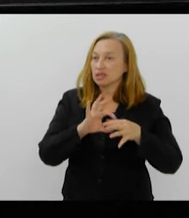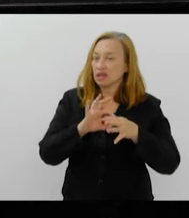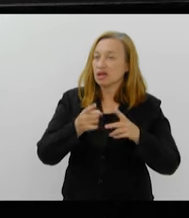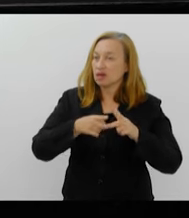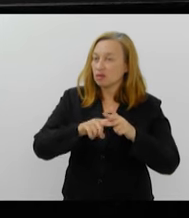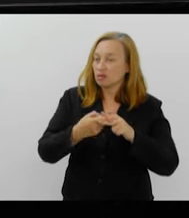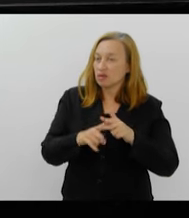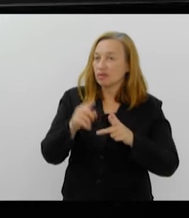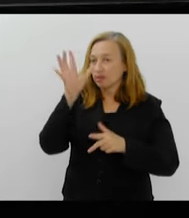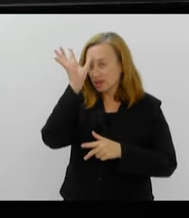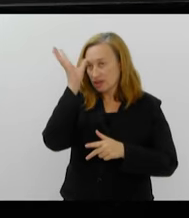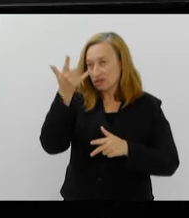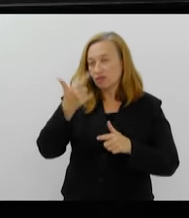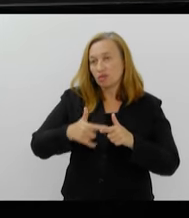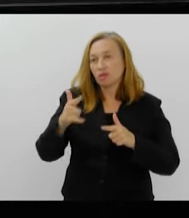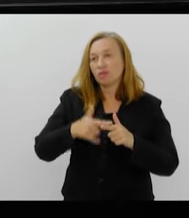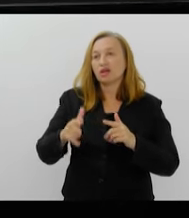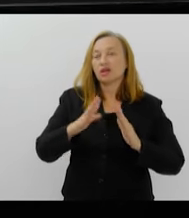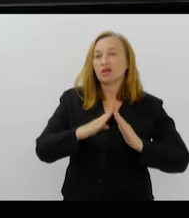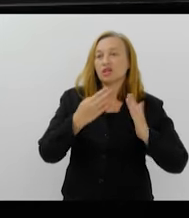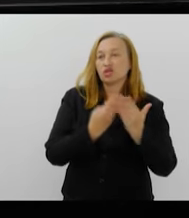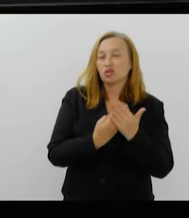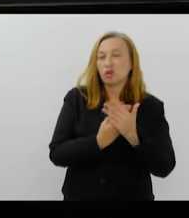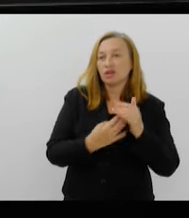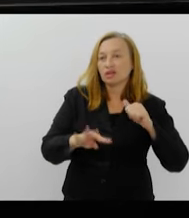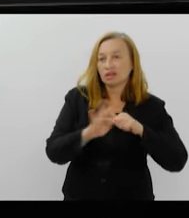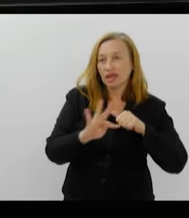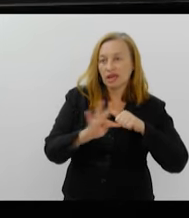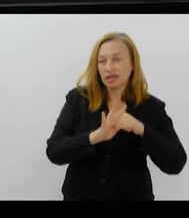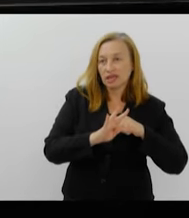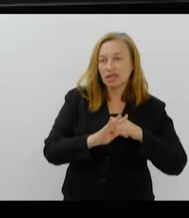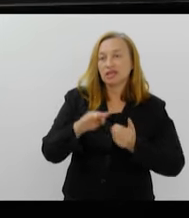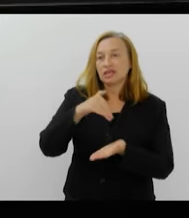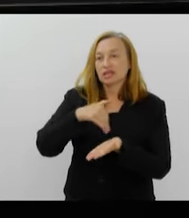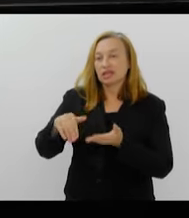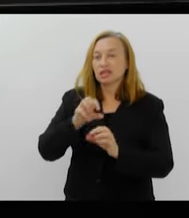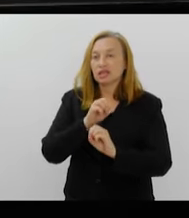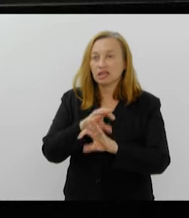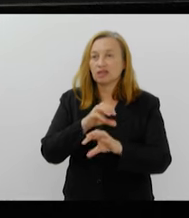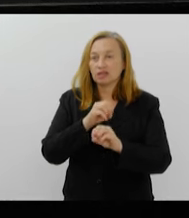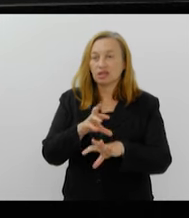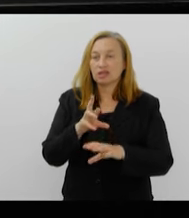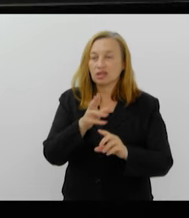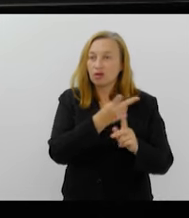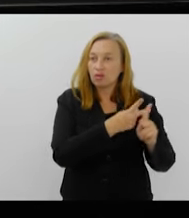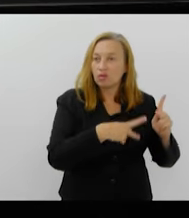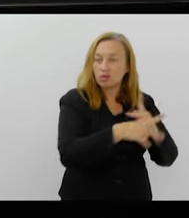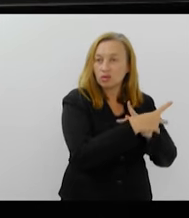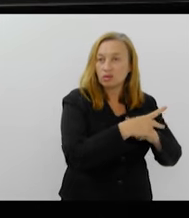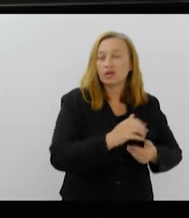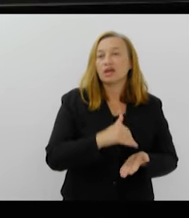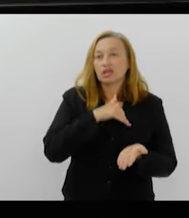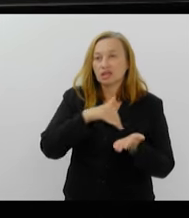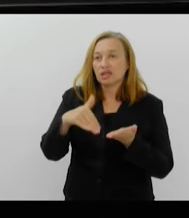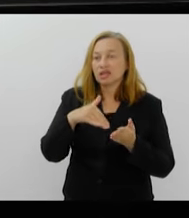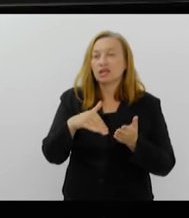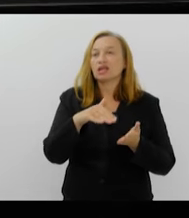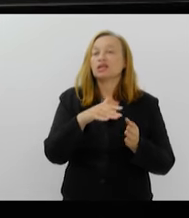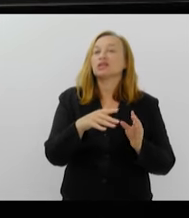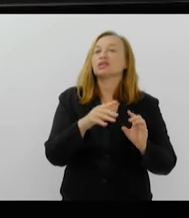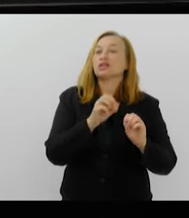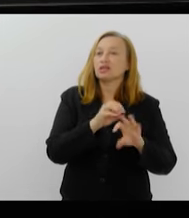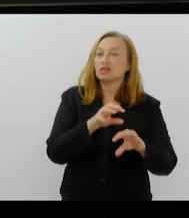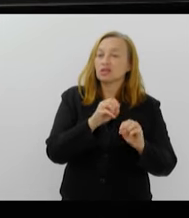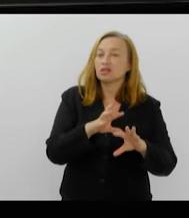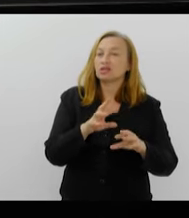do problema. A FAETEC, a Secretaria de Educação e o Rio Previdência. A Secretaria se comprometeu a solicitar